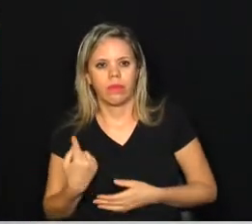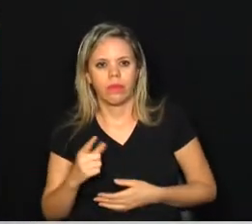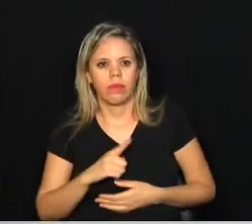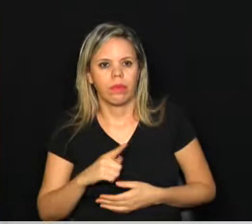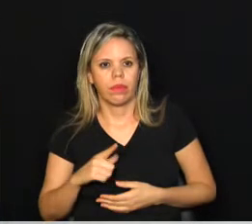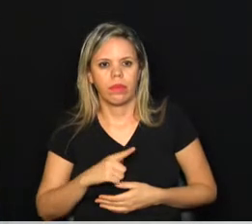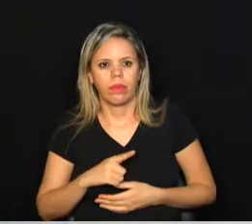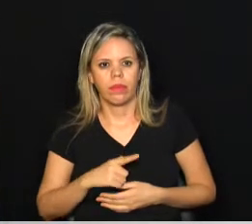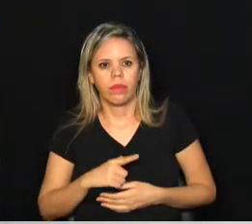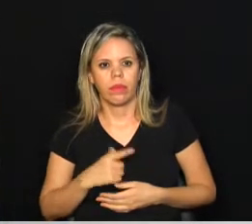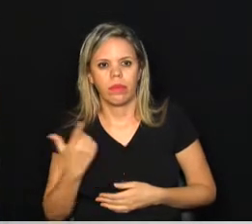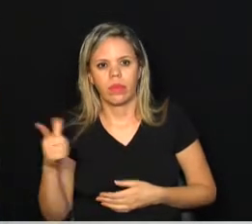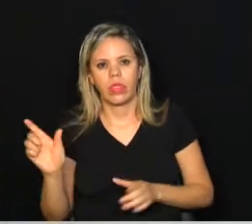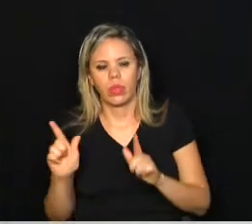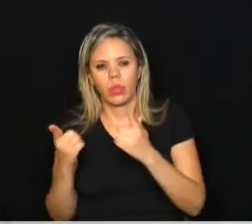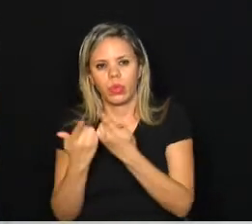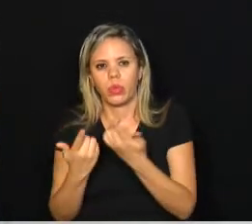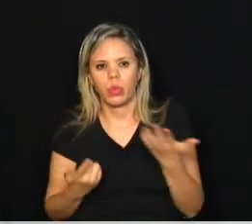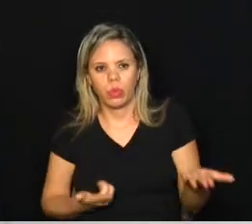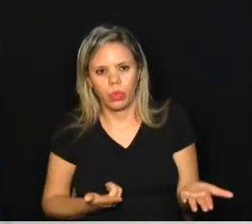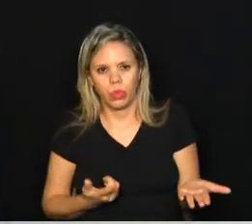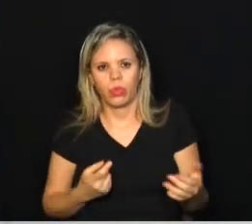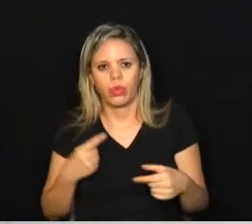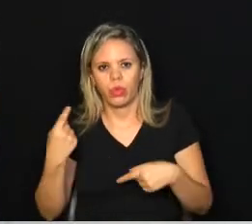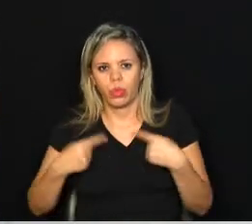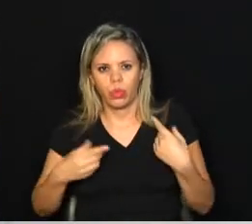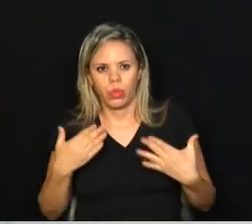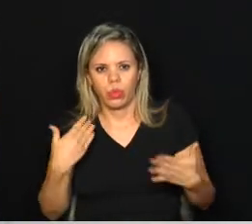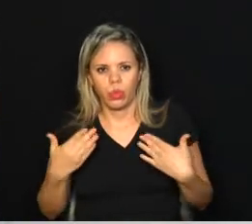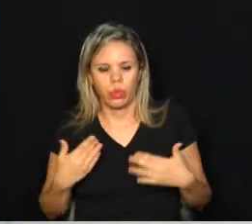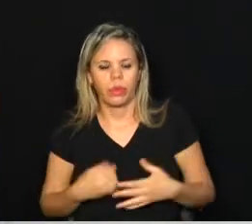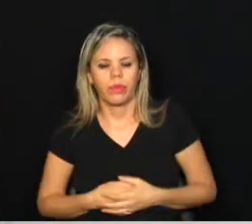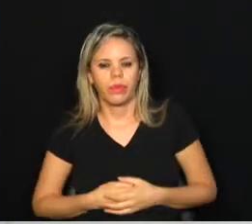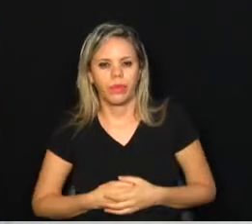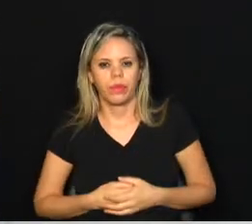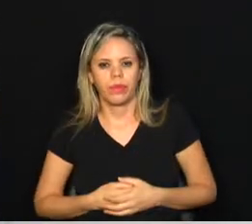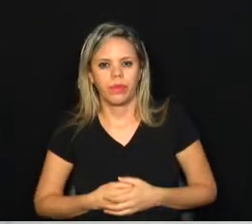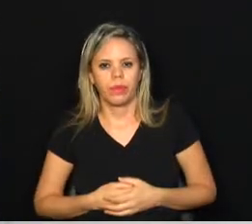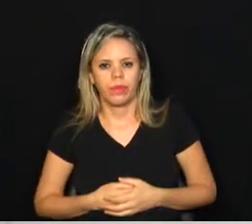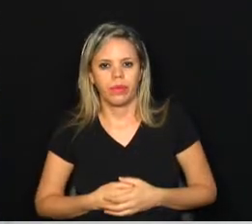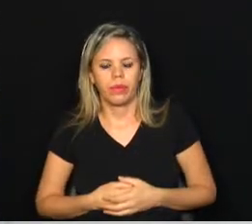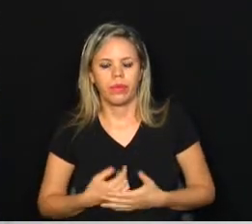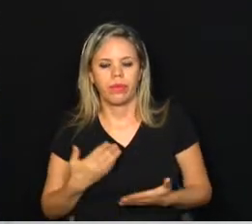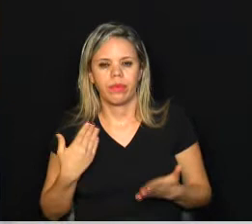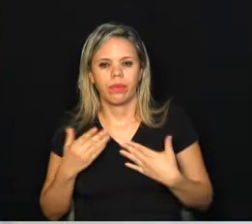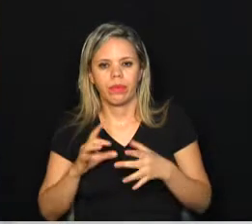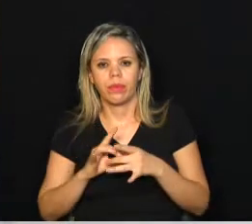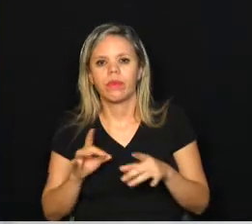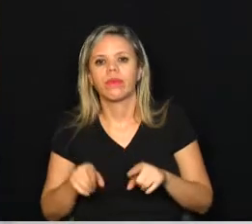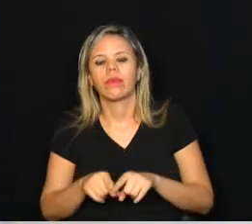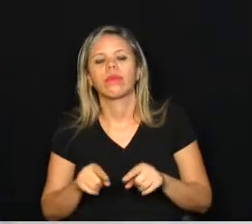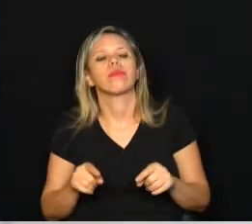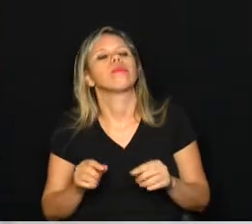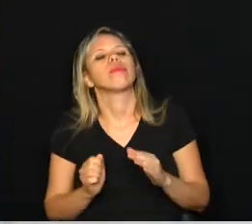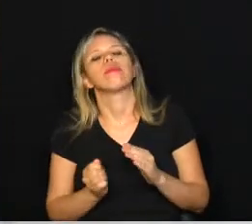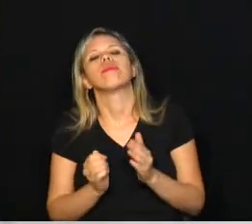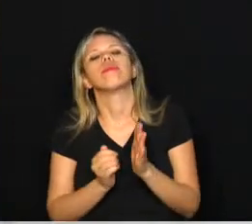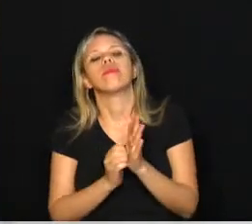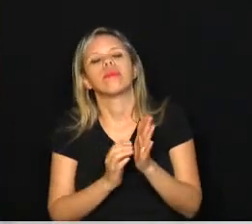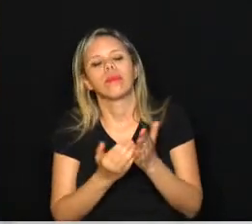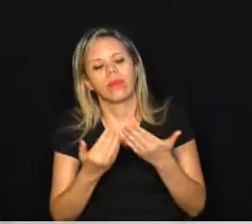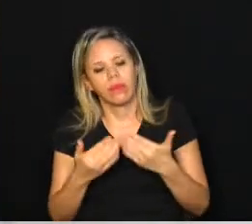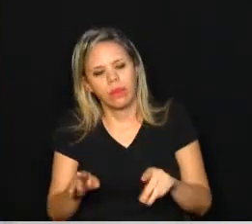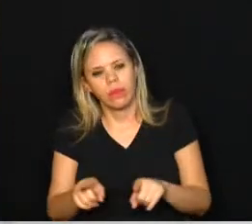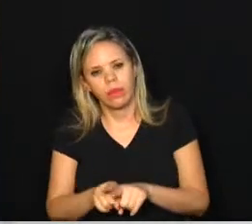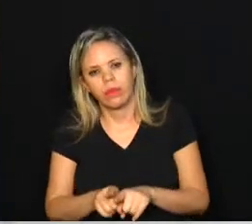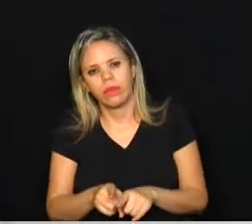aí também um outro grupo que discute, que está discutindo desburocratização, e